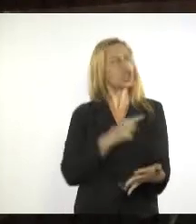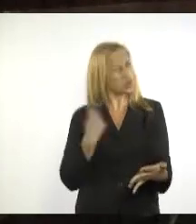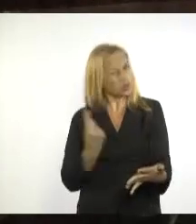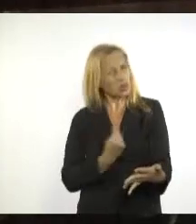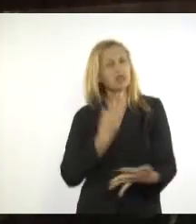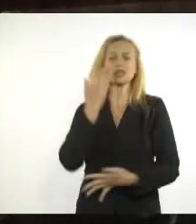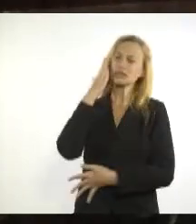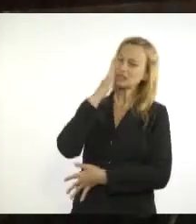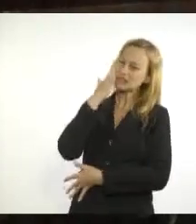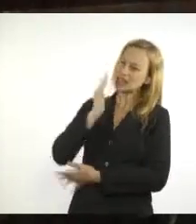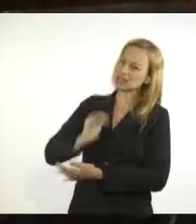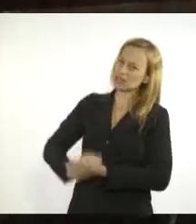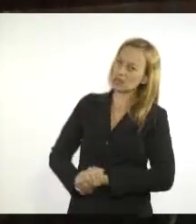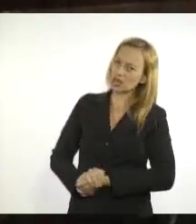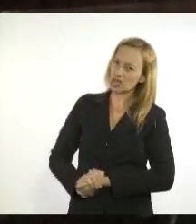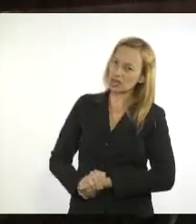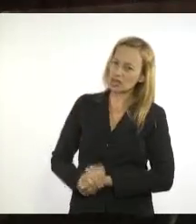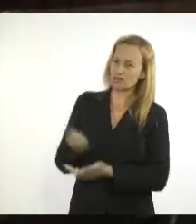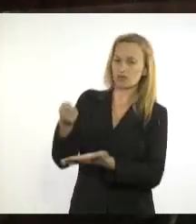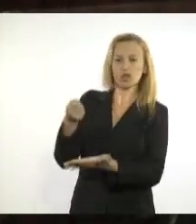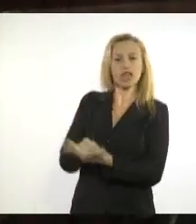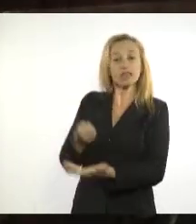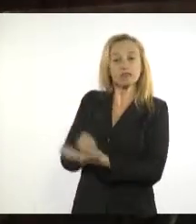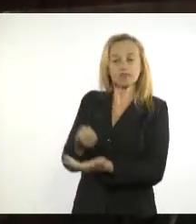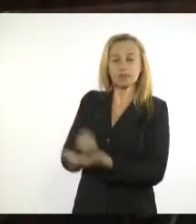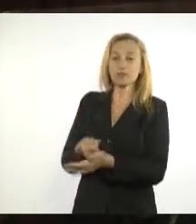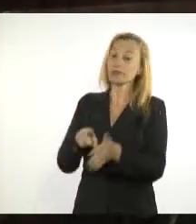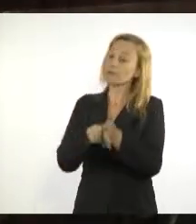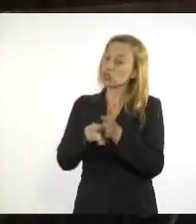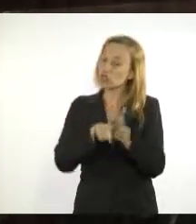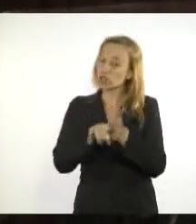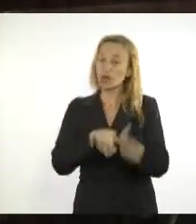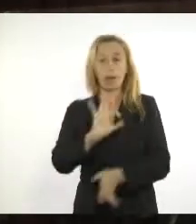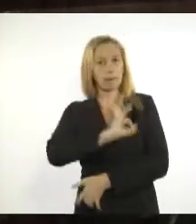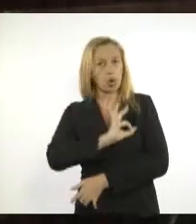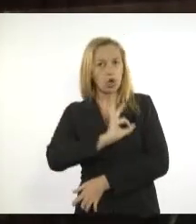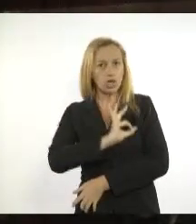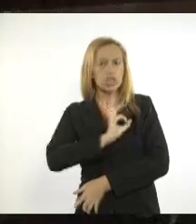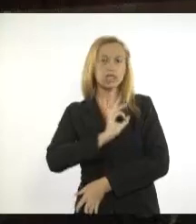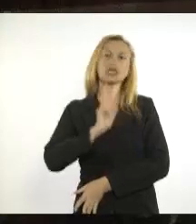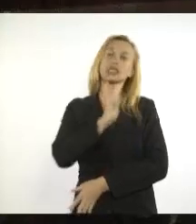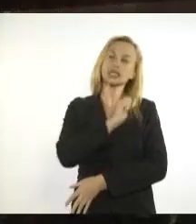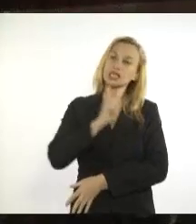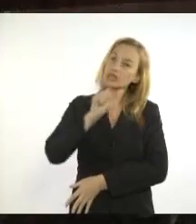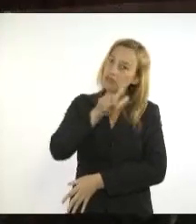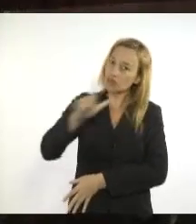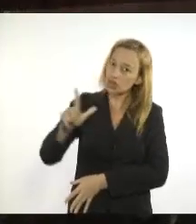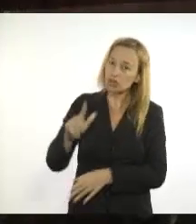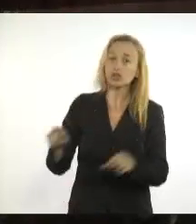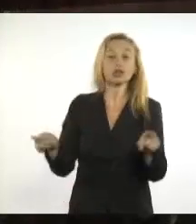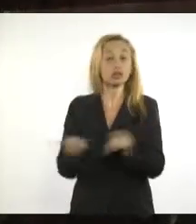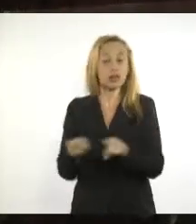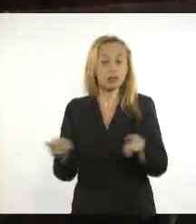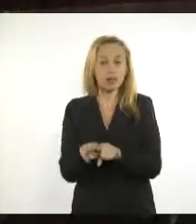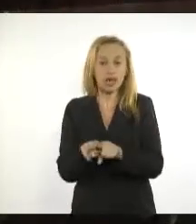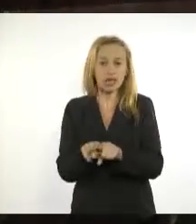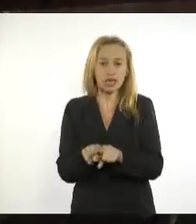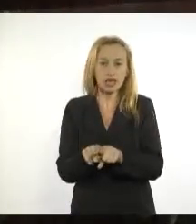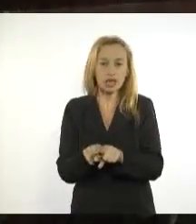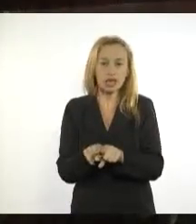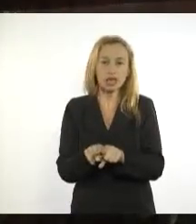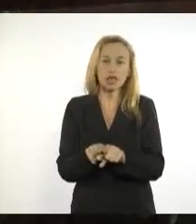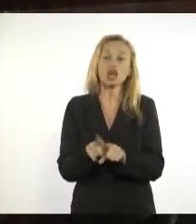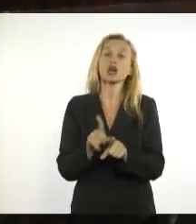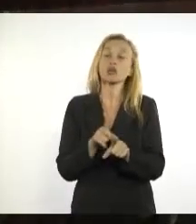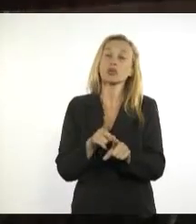entendimento, exigem uma investigação da Polícia Civil e uma investigação por parte desta